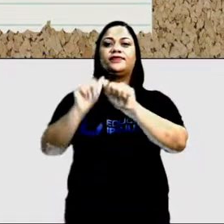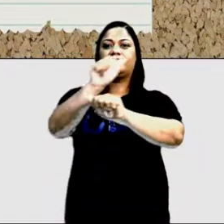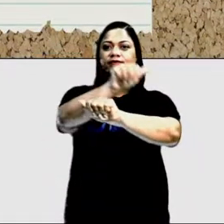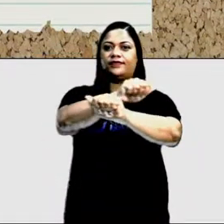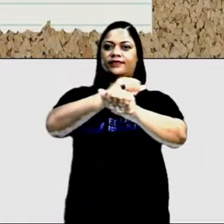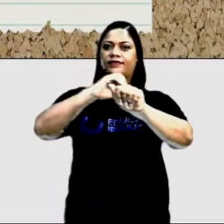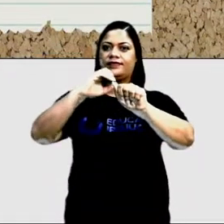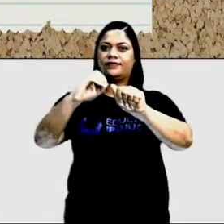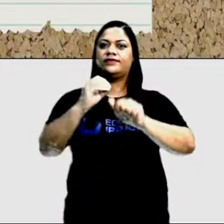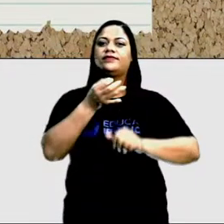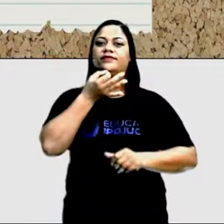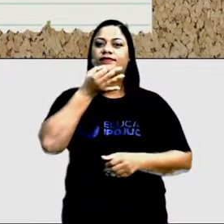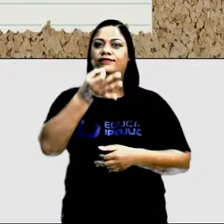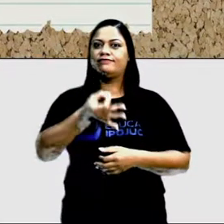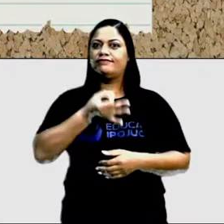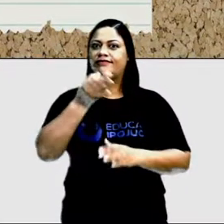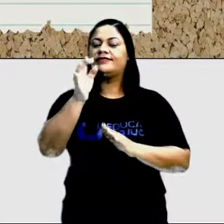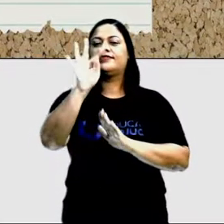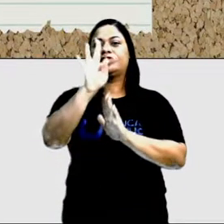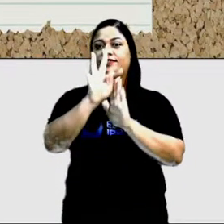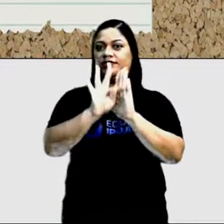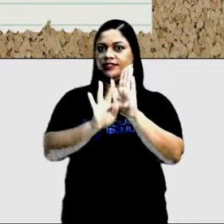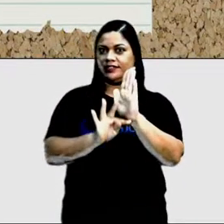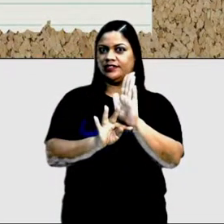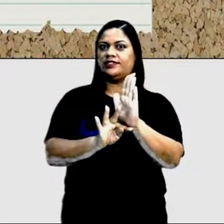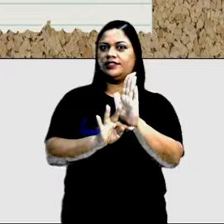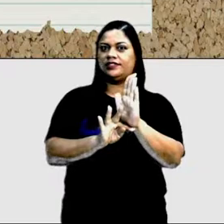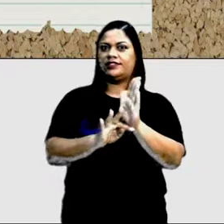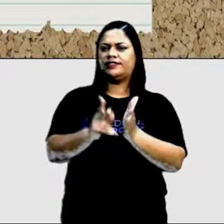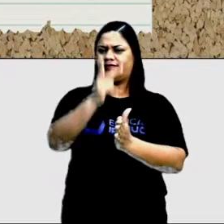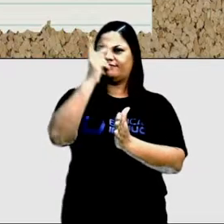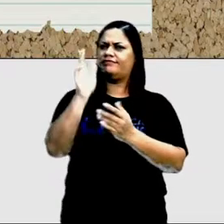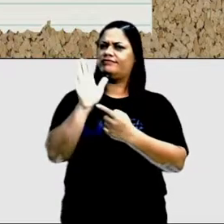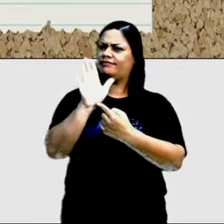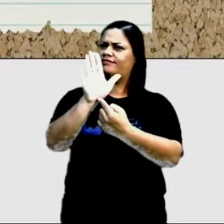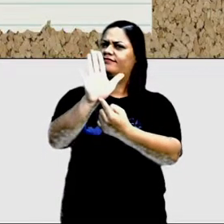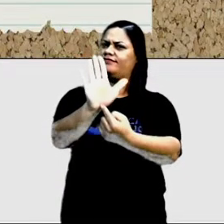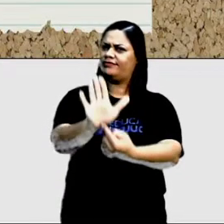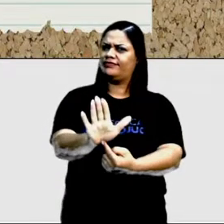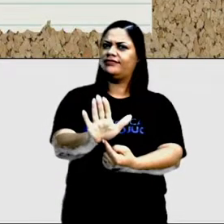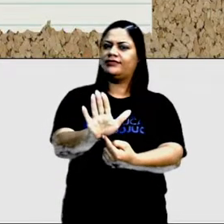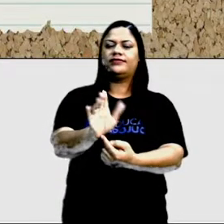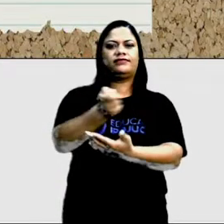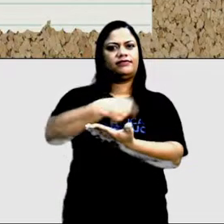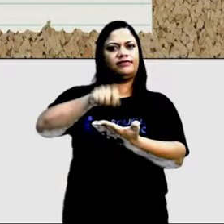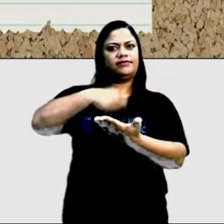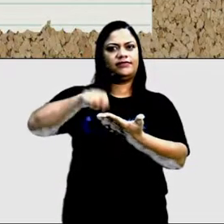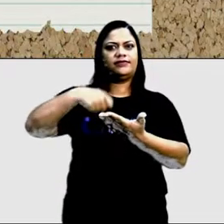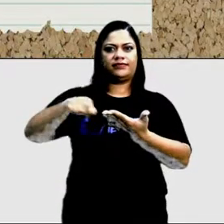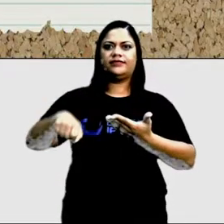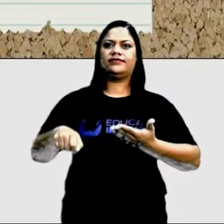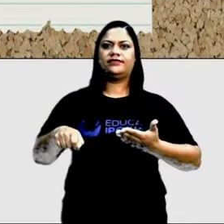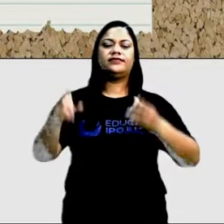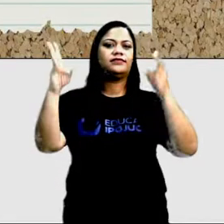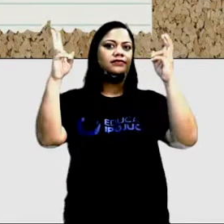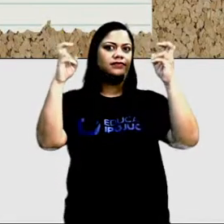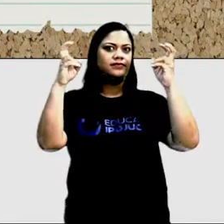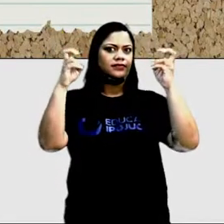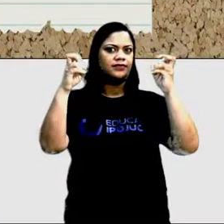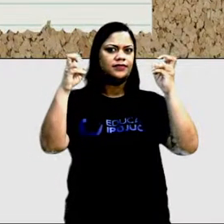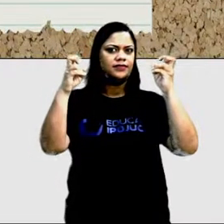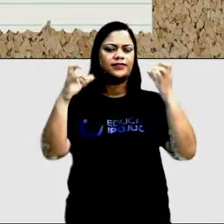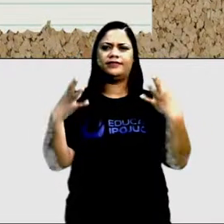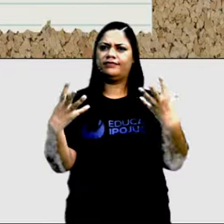O artigo de opinião, ele é um texto onde um autor expõe seu posicionamento sobre um determinado tema de